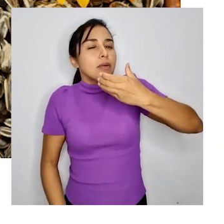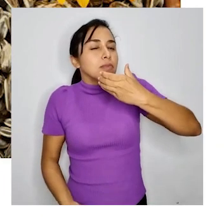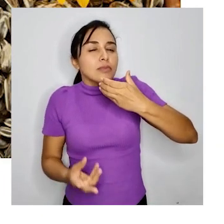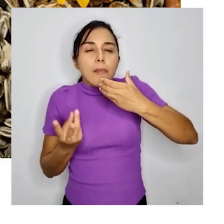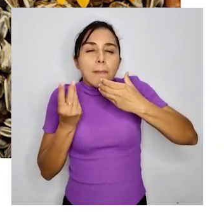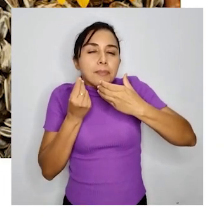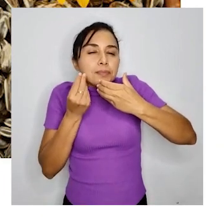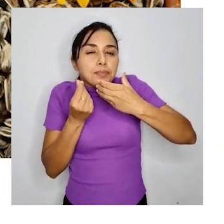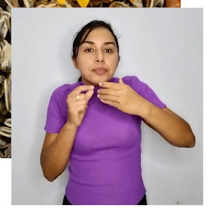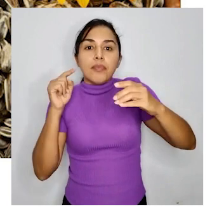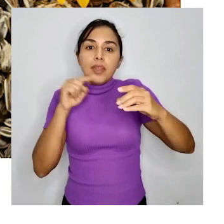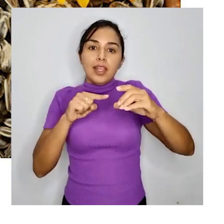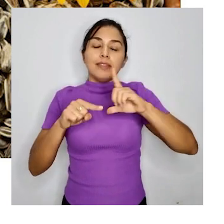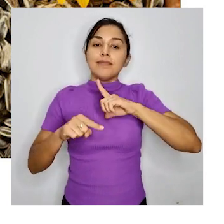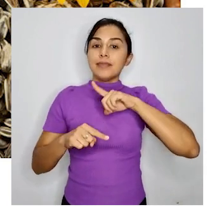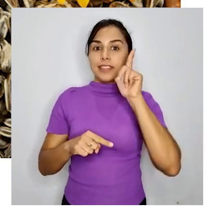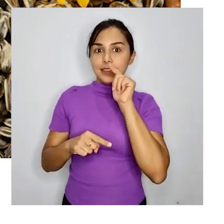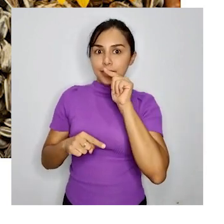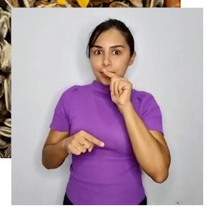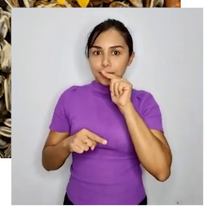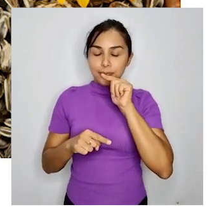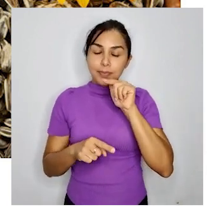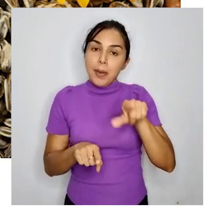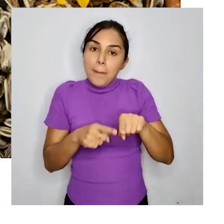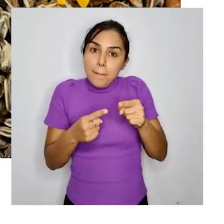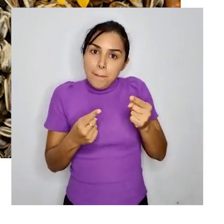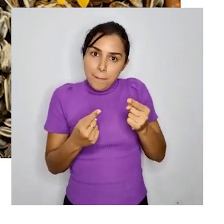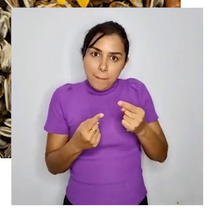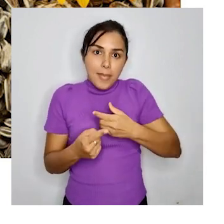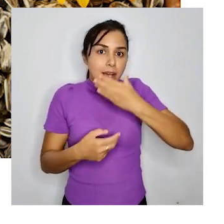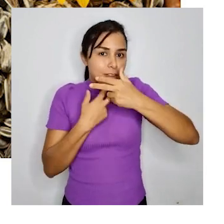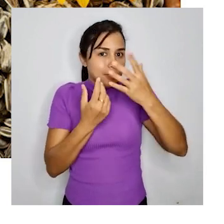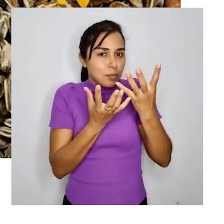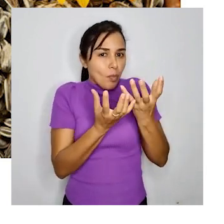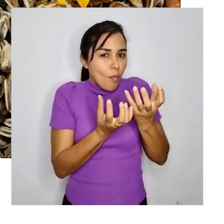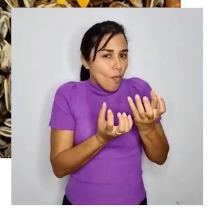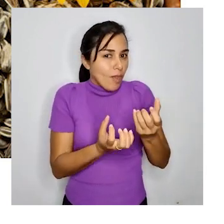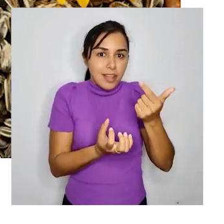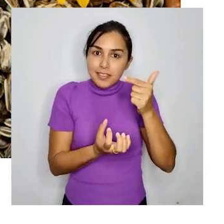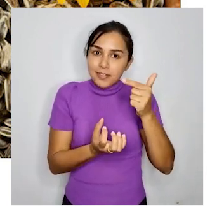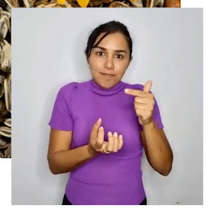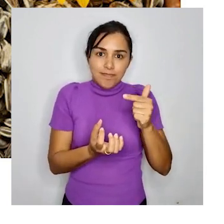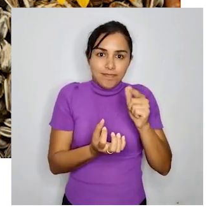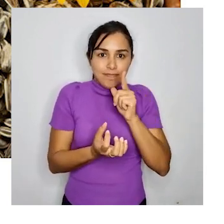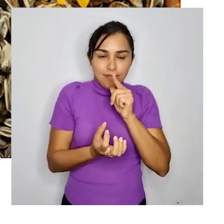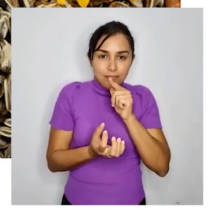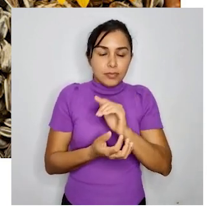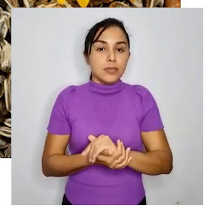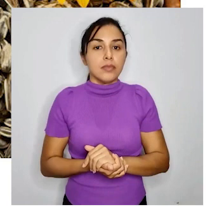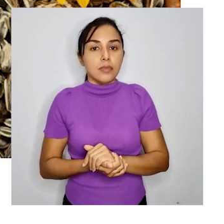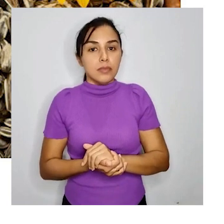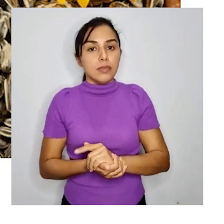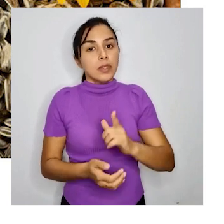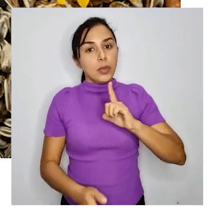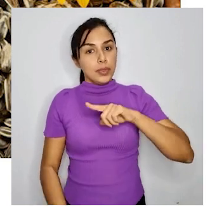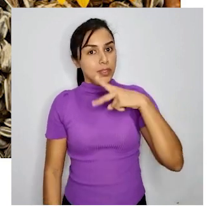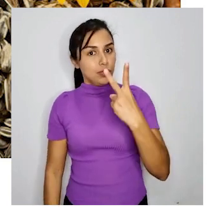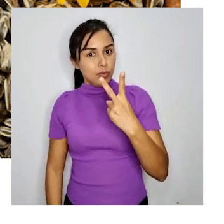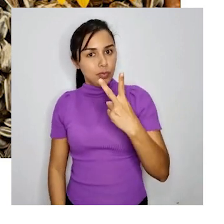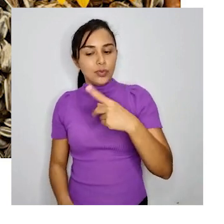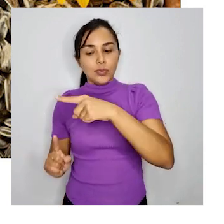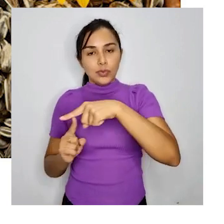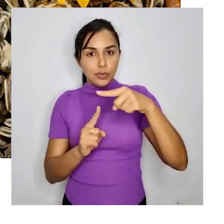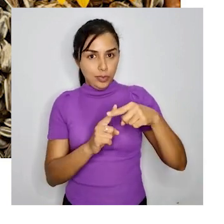seco, nós não temos essa concentração. O pericarpo, ele pode se dividir em dois tipos, sendo do fruto seco.